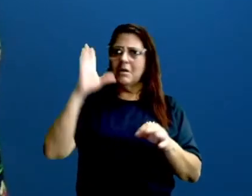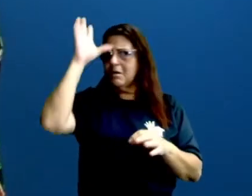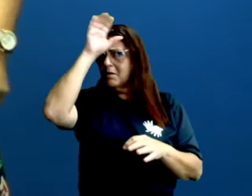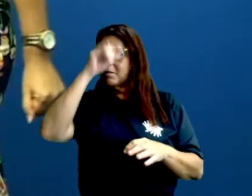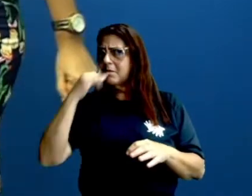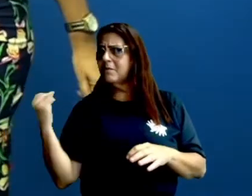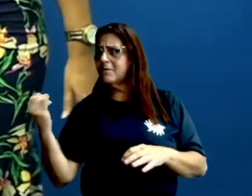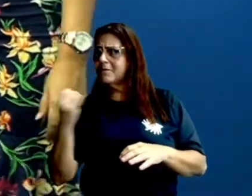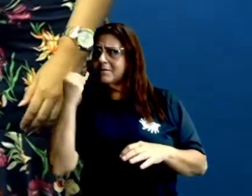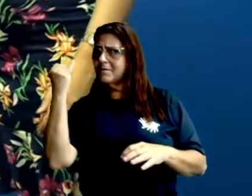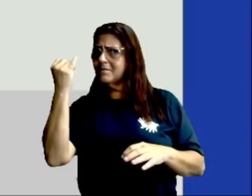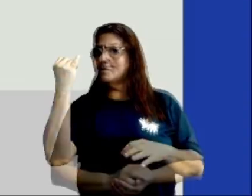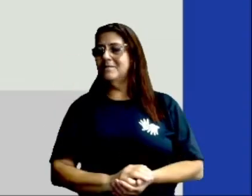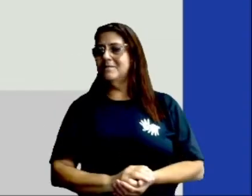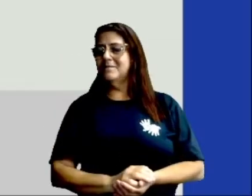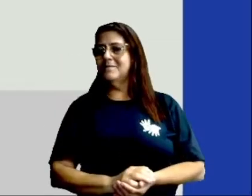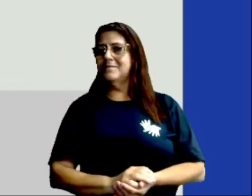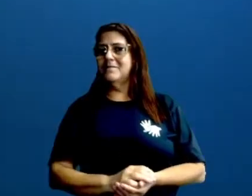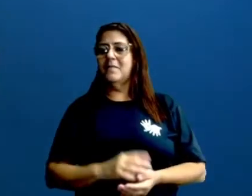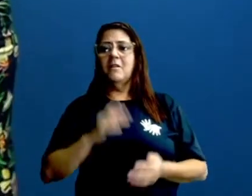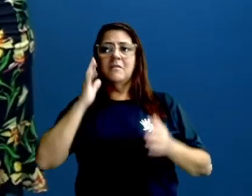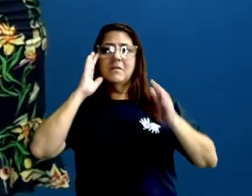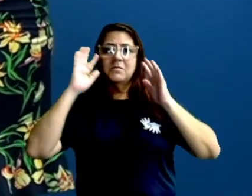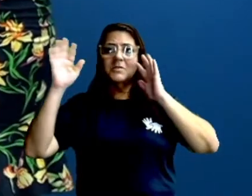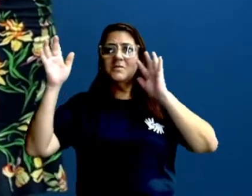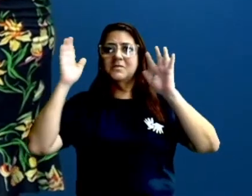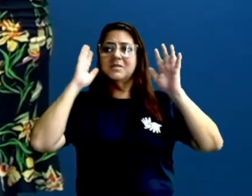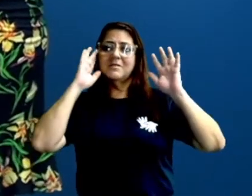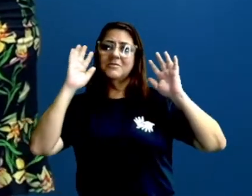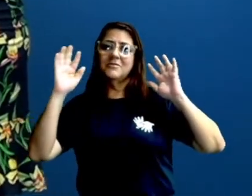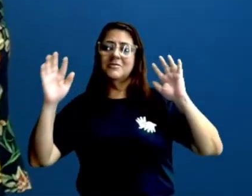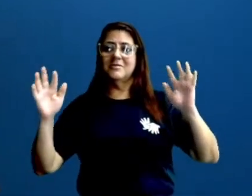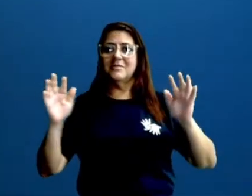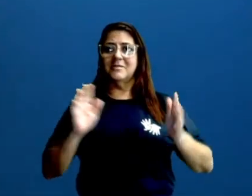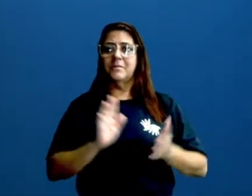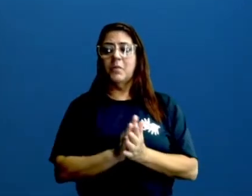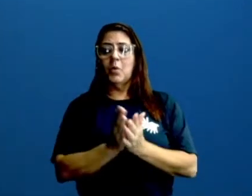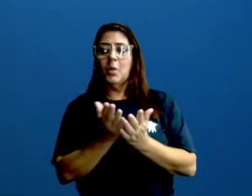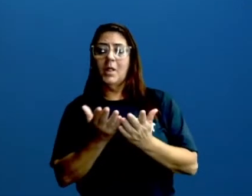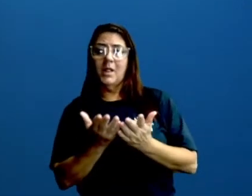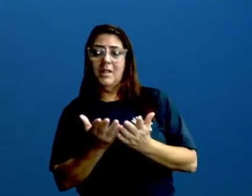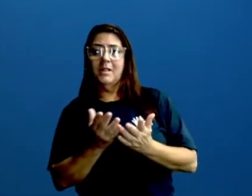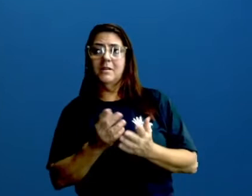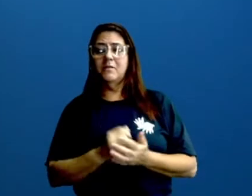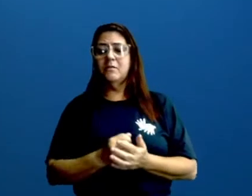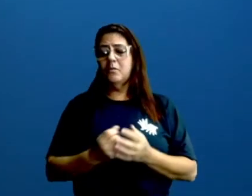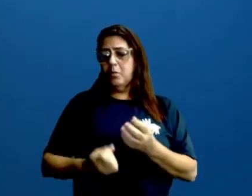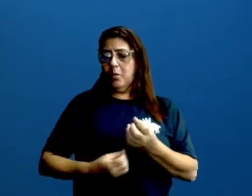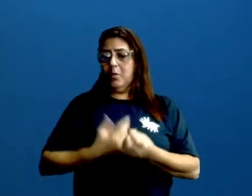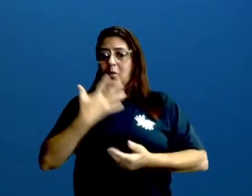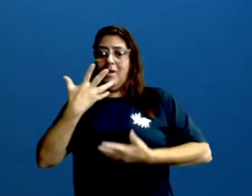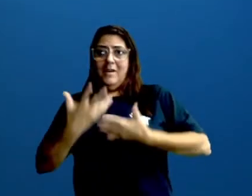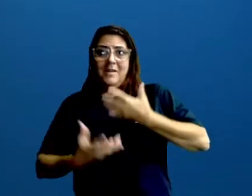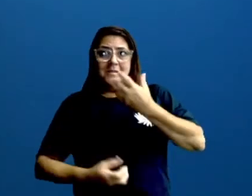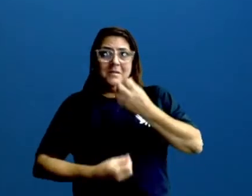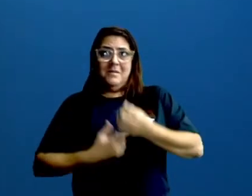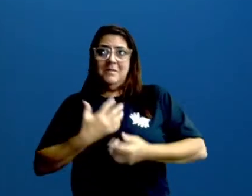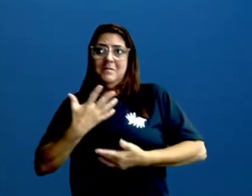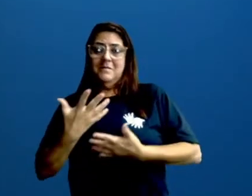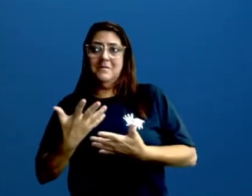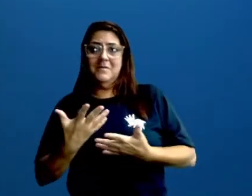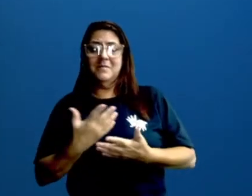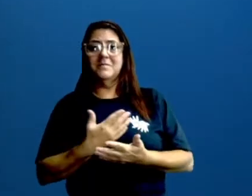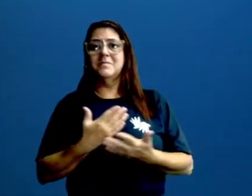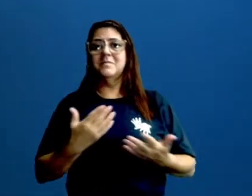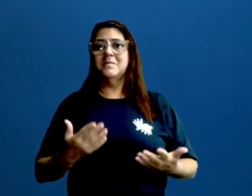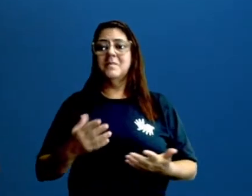aprender esse assunto. Antes, vamos viajar um pouco. Eu trouxe aqui um livro e vou recitar um poema para vocês, certo? O